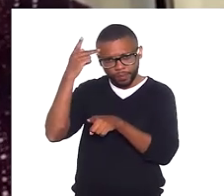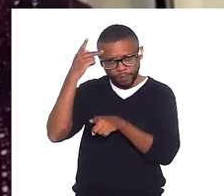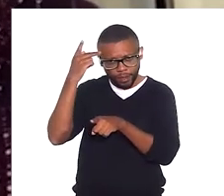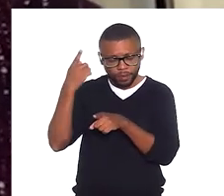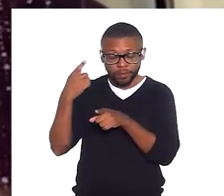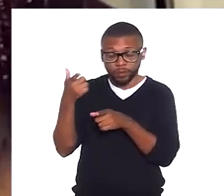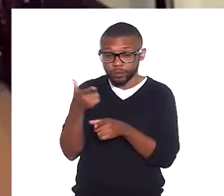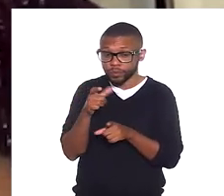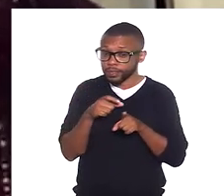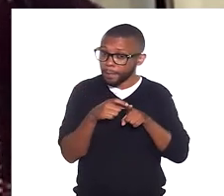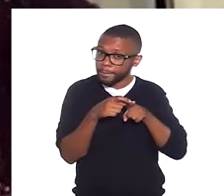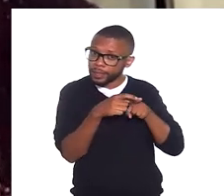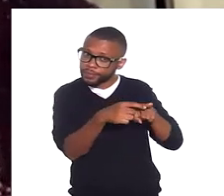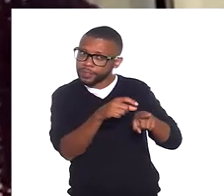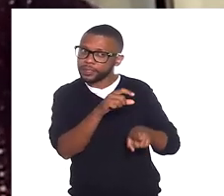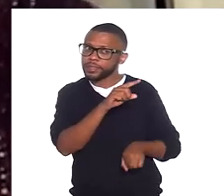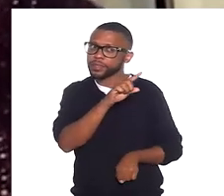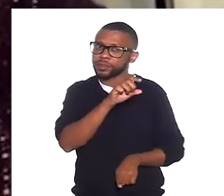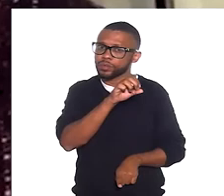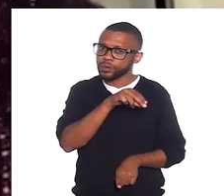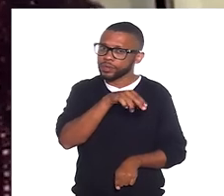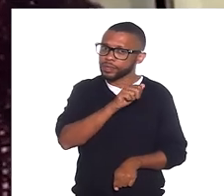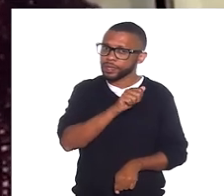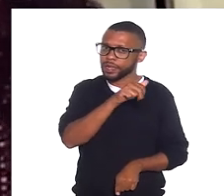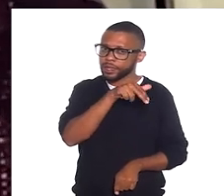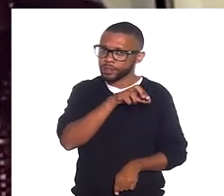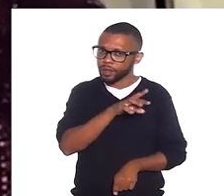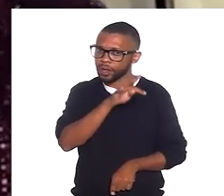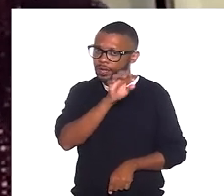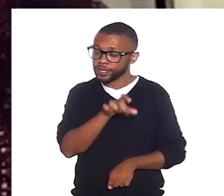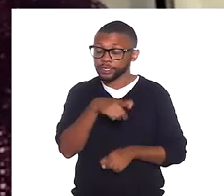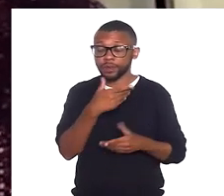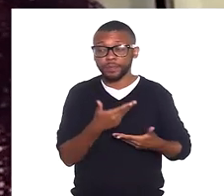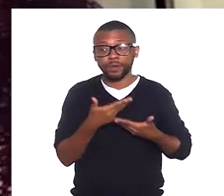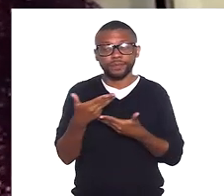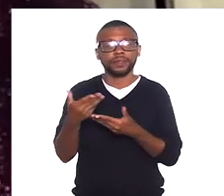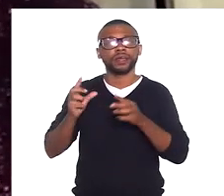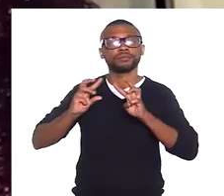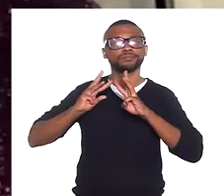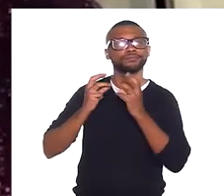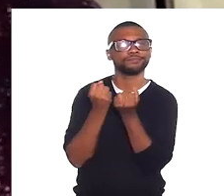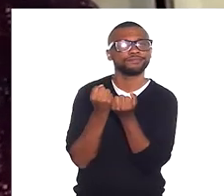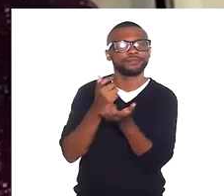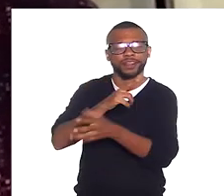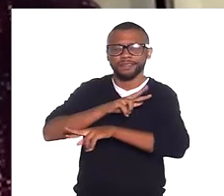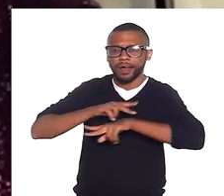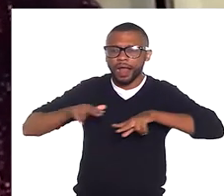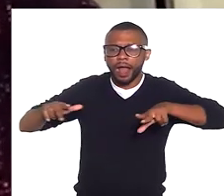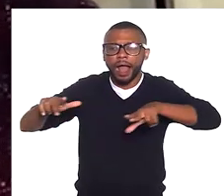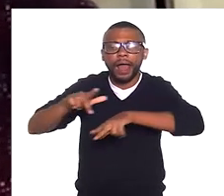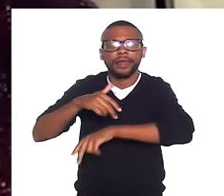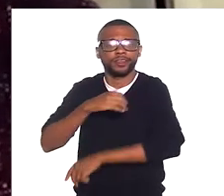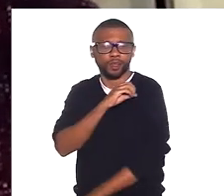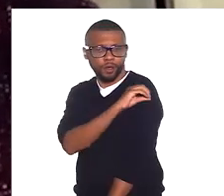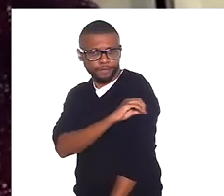Zona Sul, e eu sou da periferia da Zona Norte. E eles me convidaram para fazer uma série de oficinas